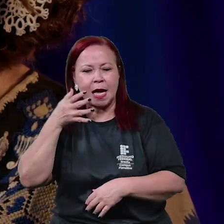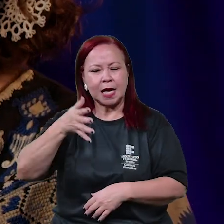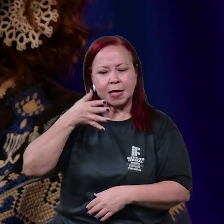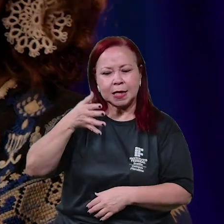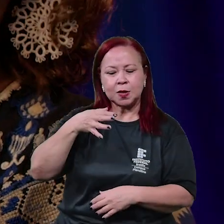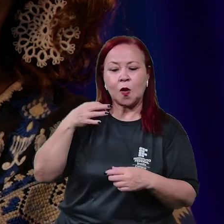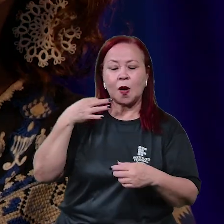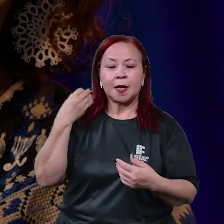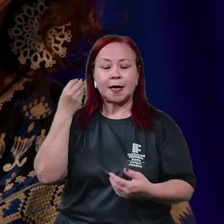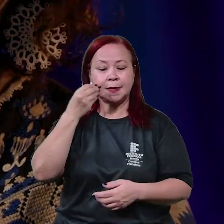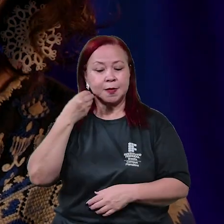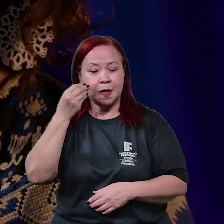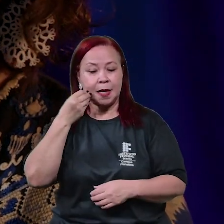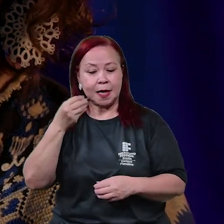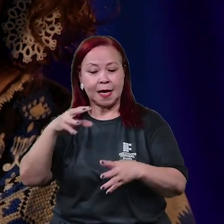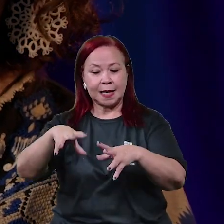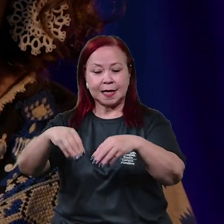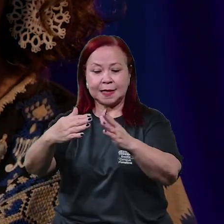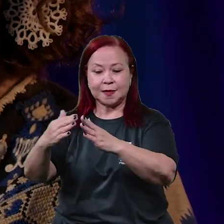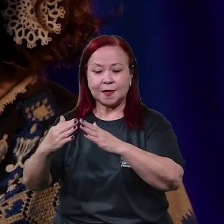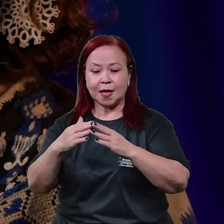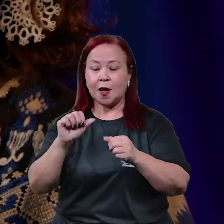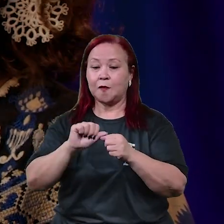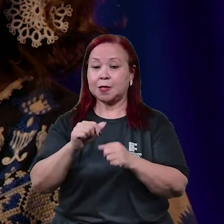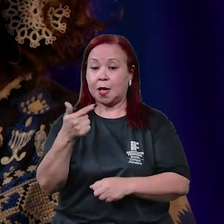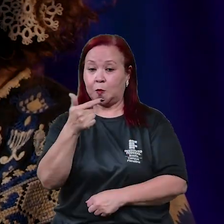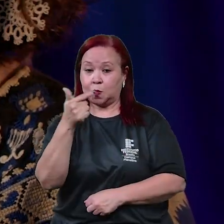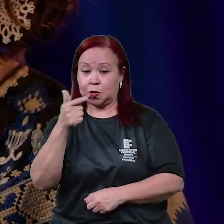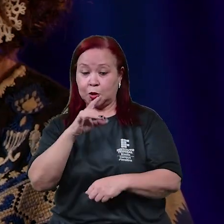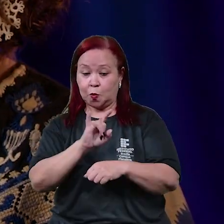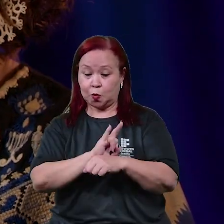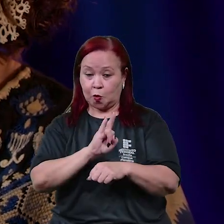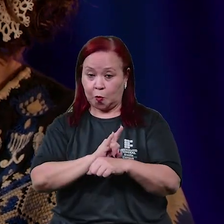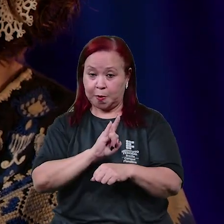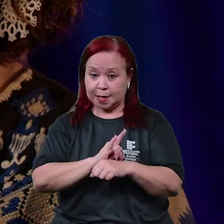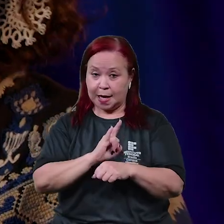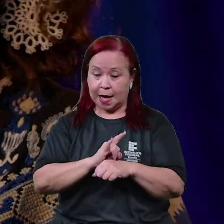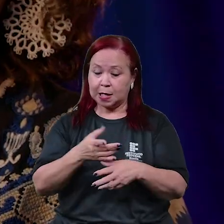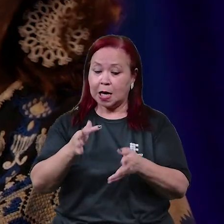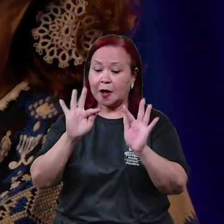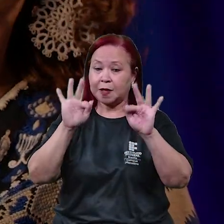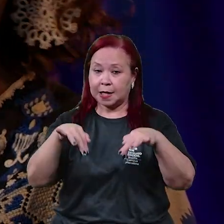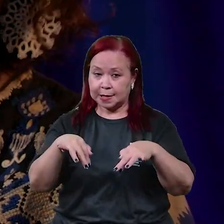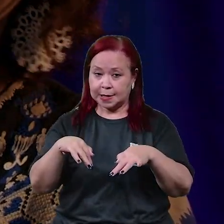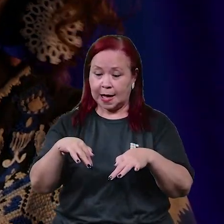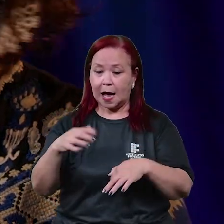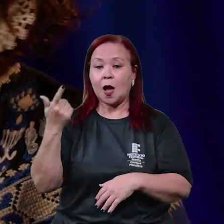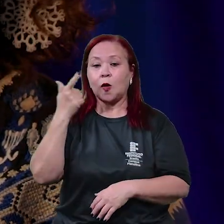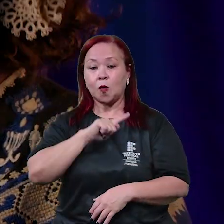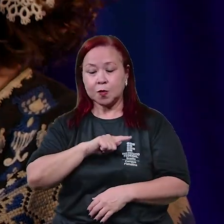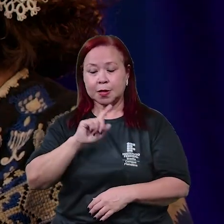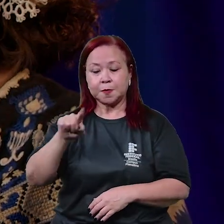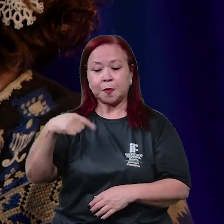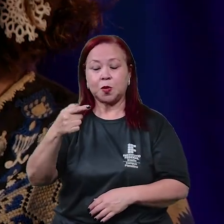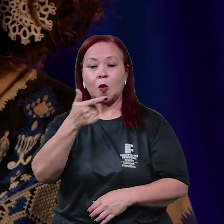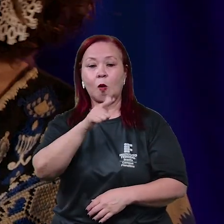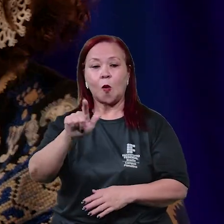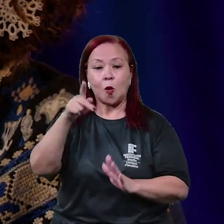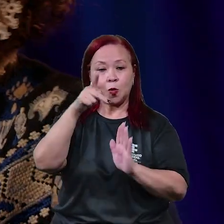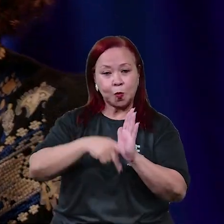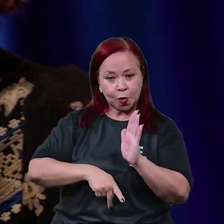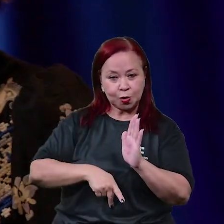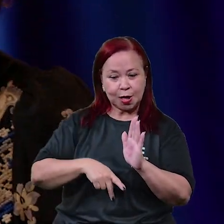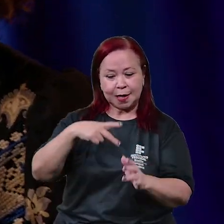aldeia e fizemos um segundo documentário que ainda está em fase de finalização, e conseguimos depois um outro projeto Pipa para finalizar esse